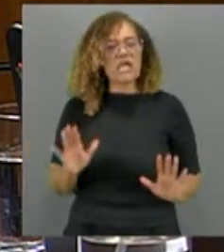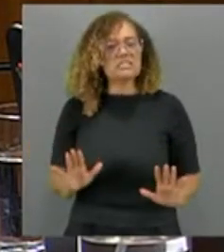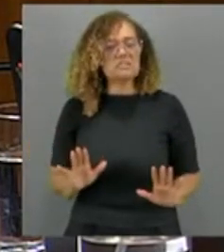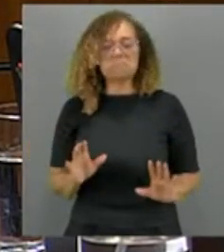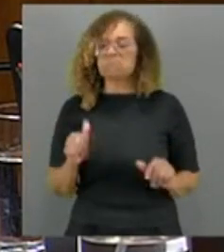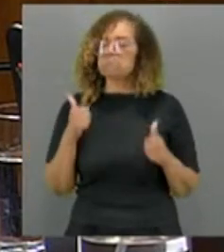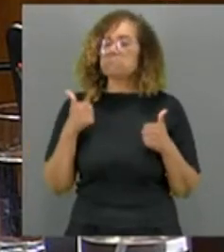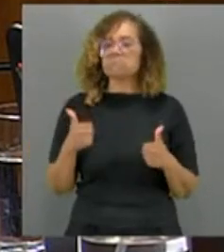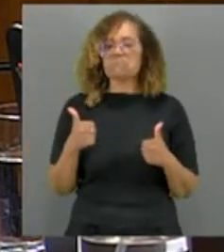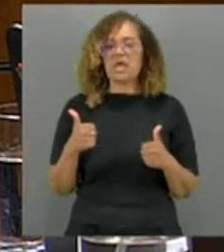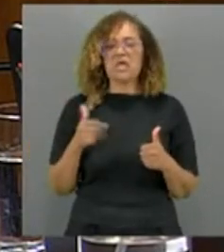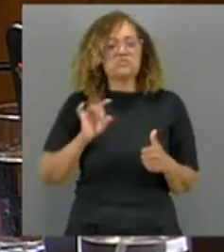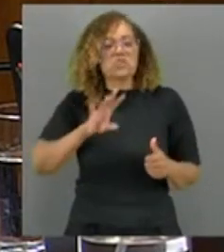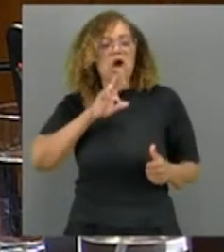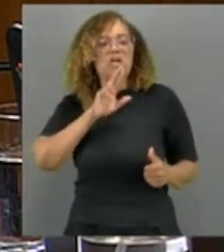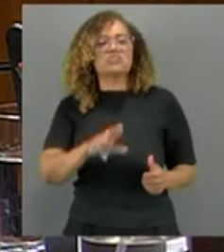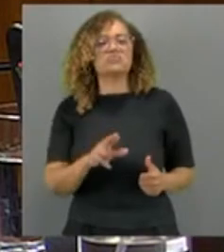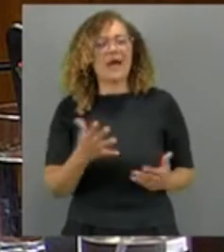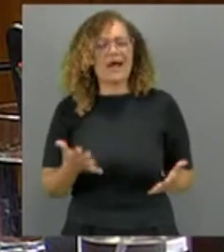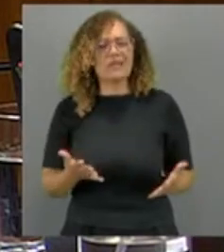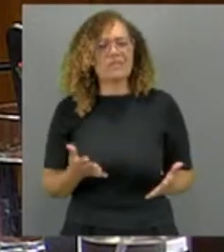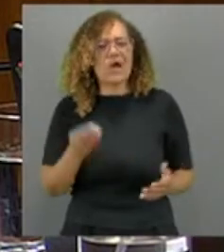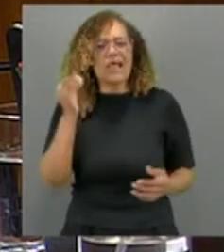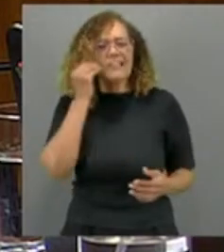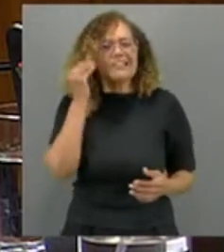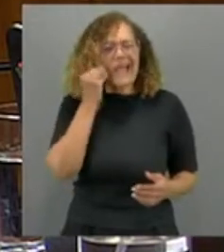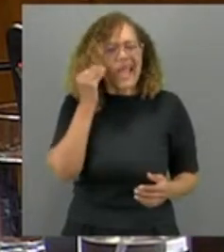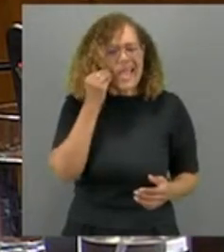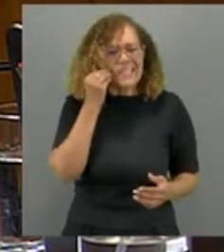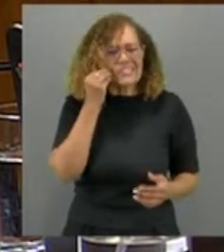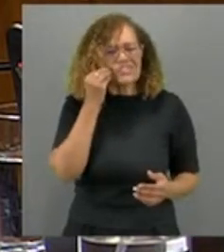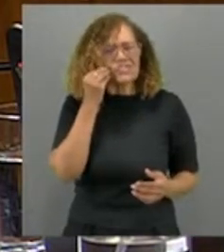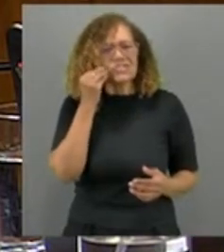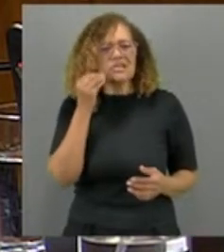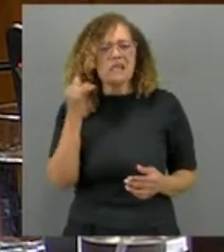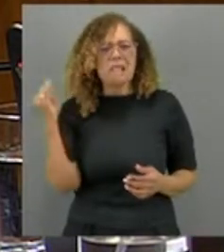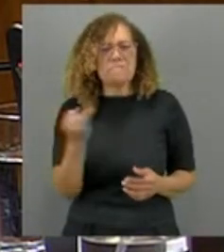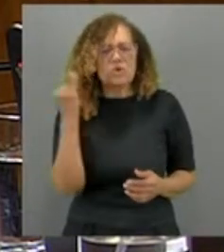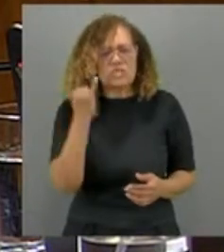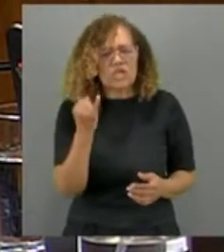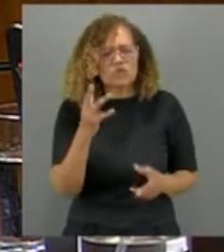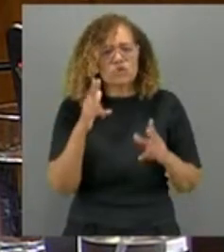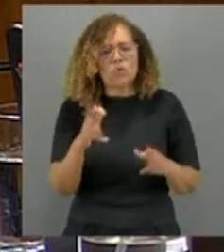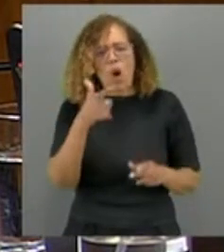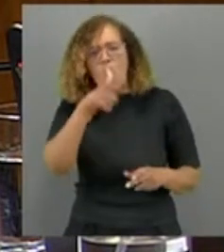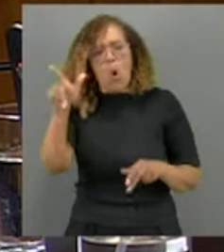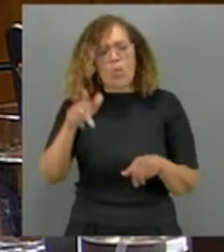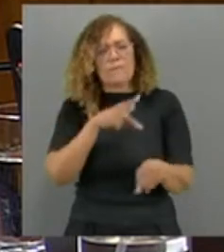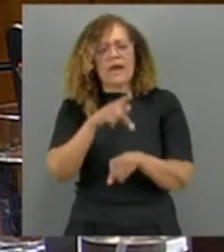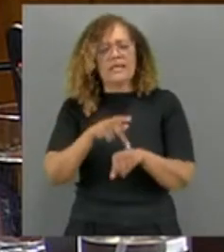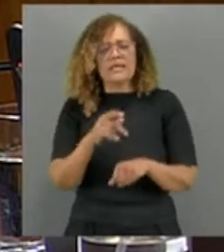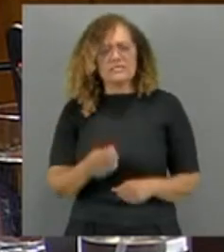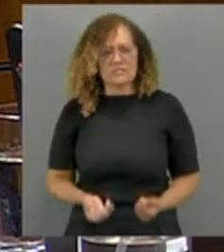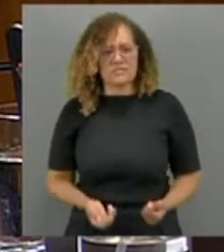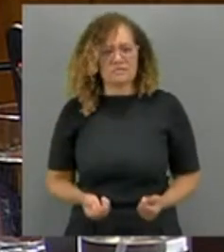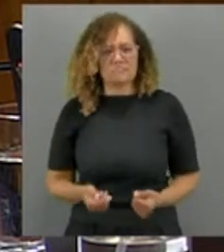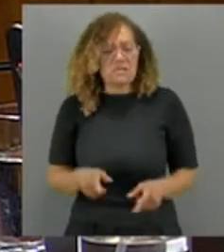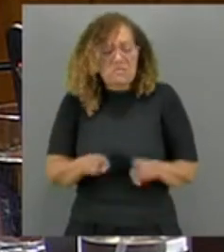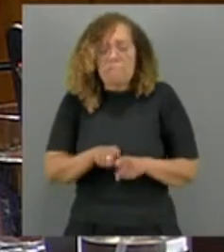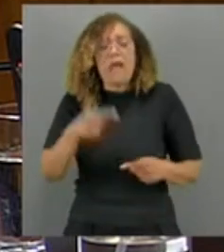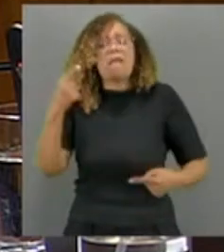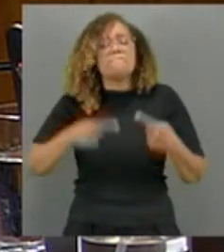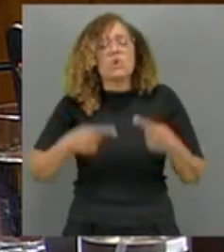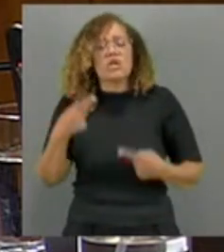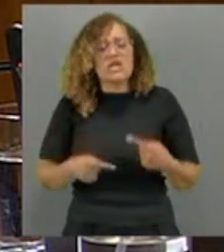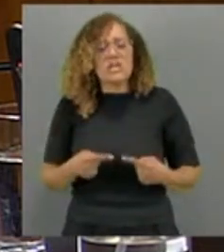estão os resultados, os testes de proficiência, quando nós nos comparamos com outros países. E as políticas que deveriam ser